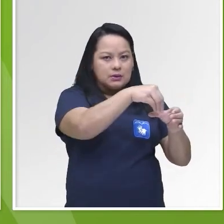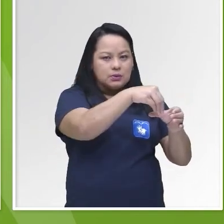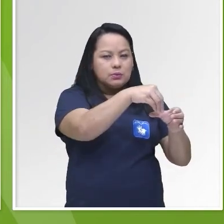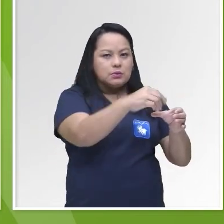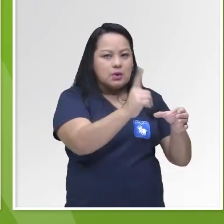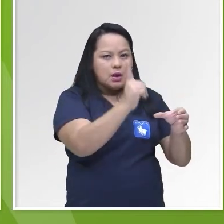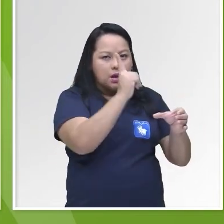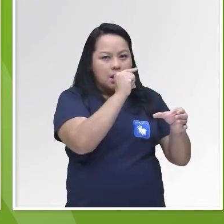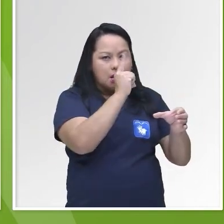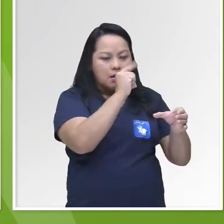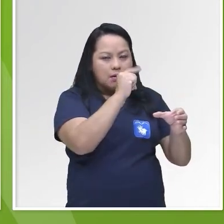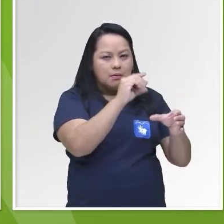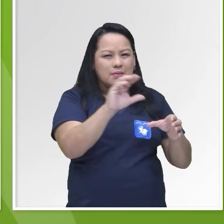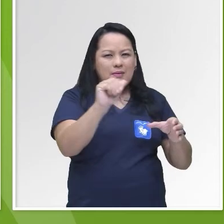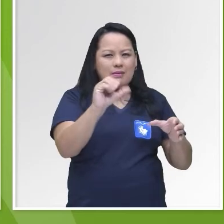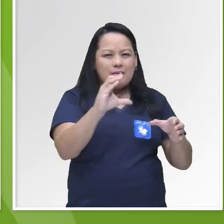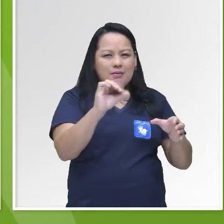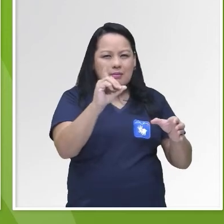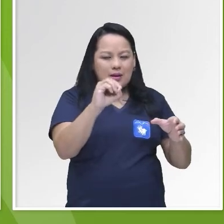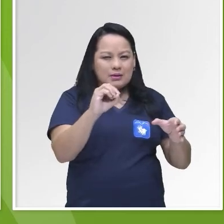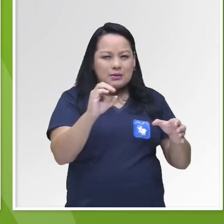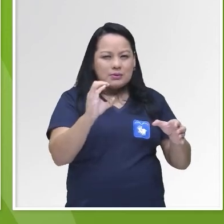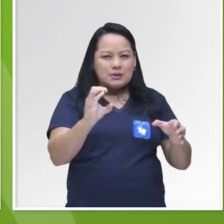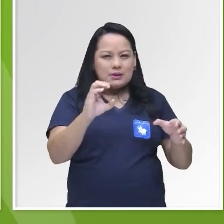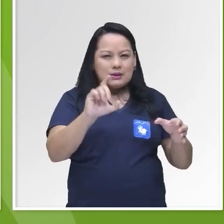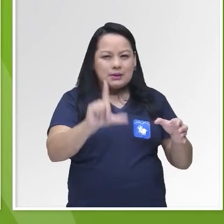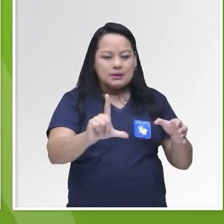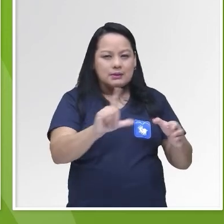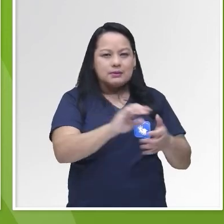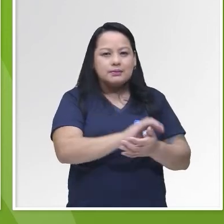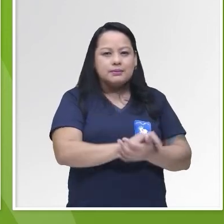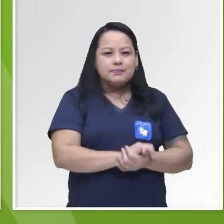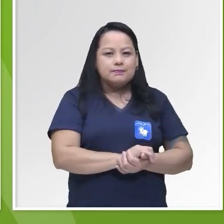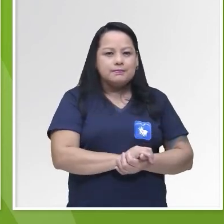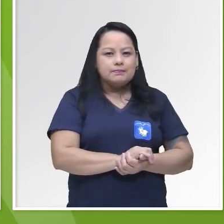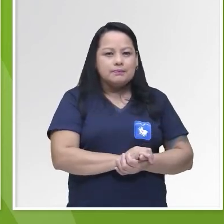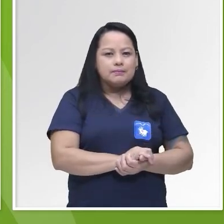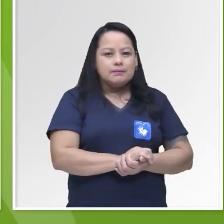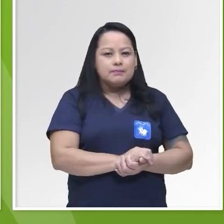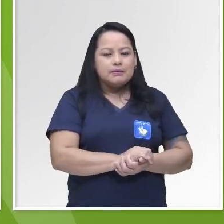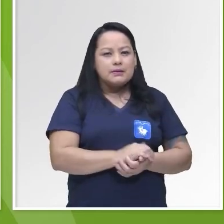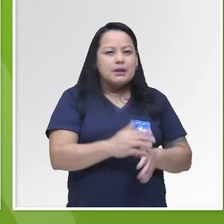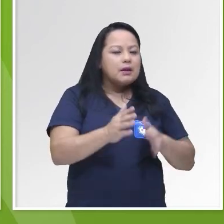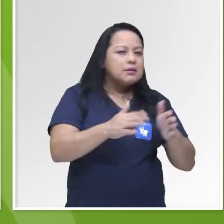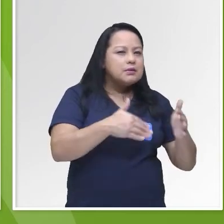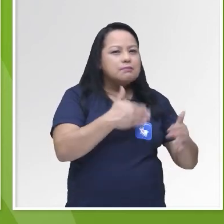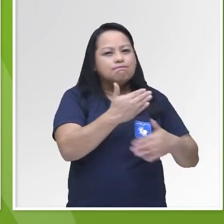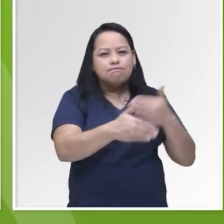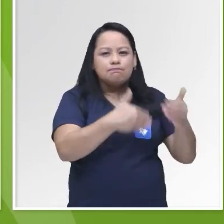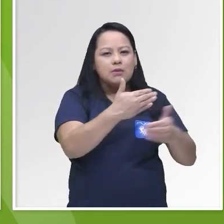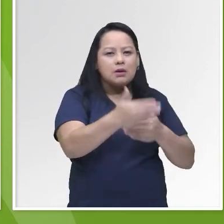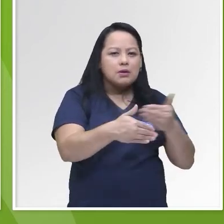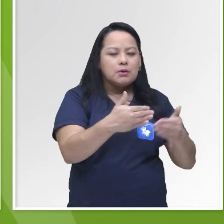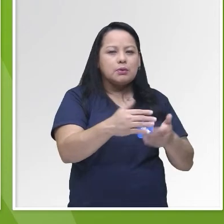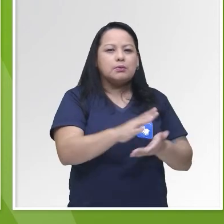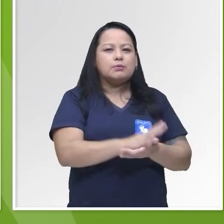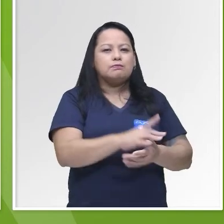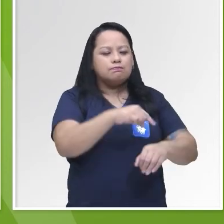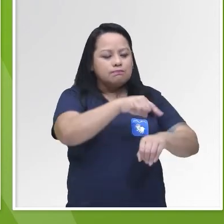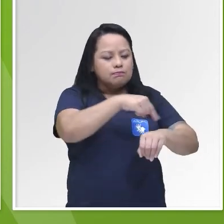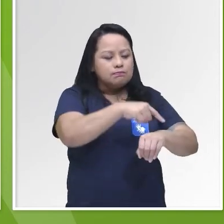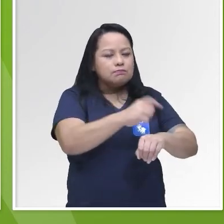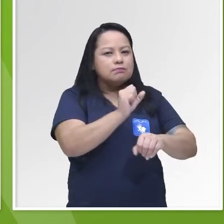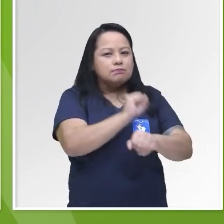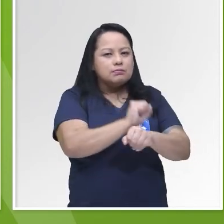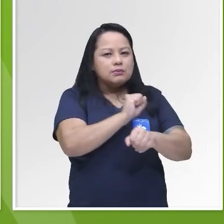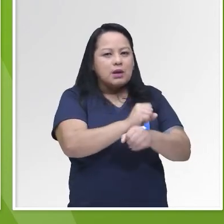solução de ácido clorídrico, e aí passou alguns momentos, né, quimiquinha, ela começou